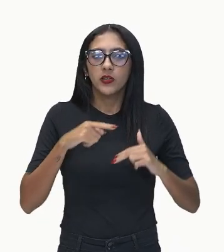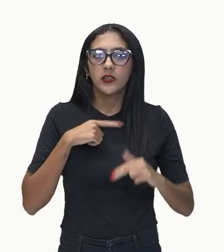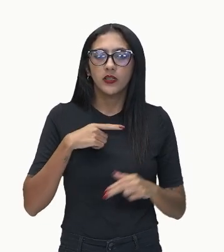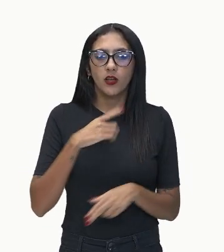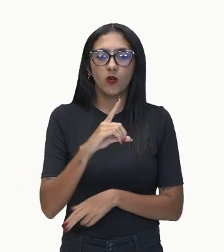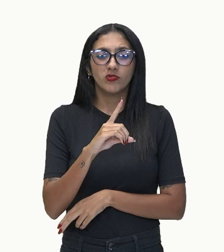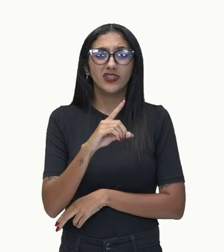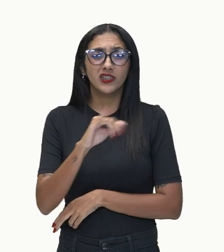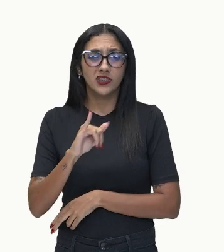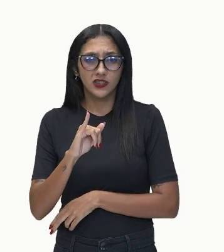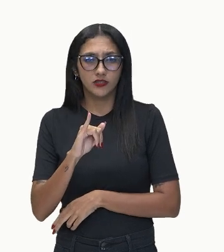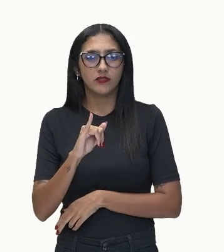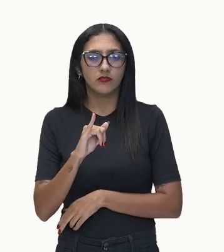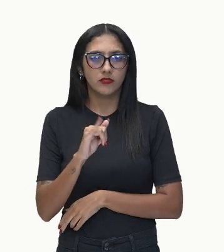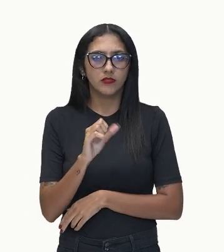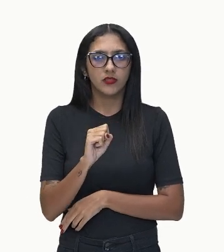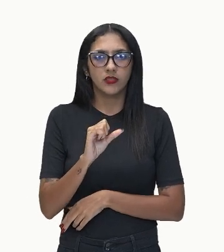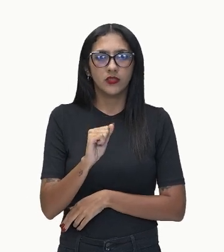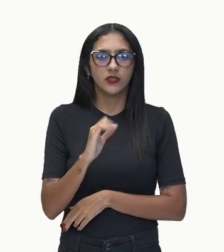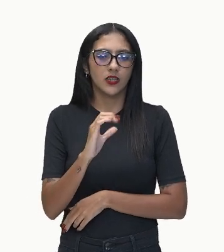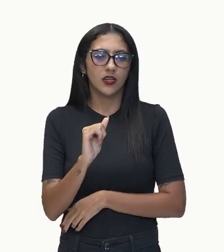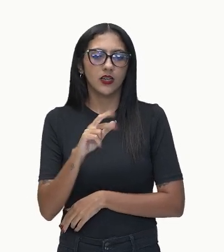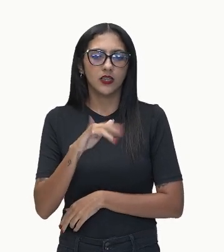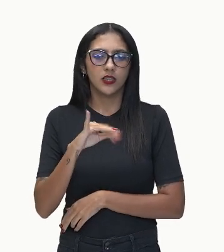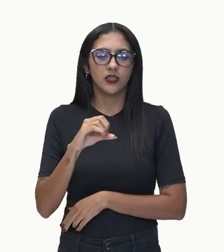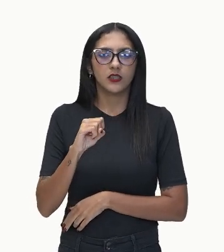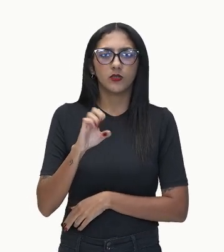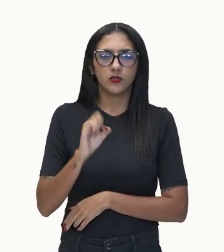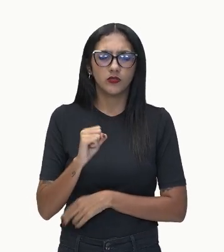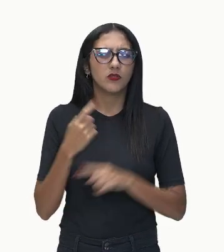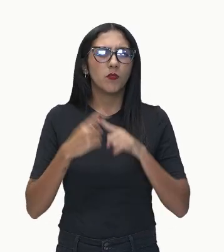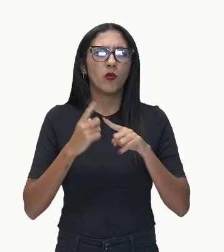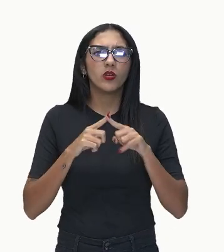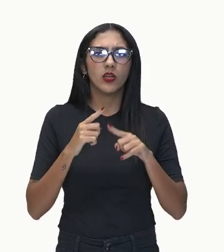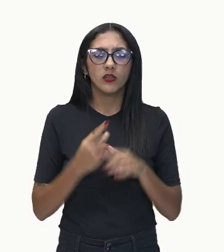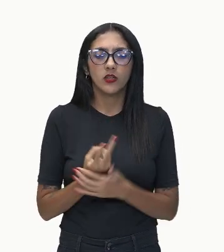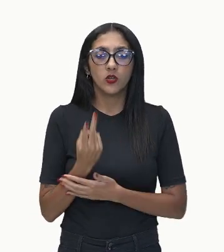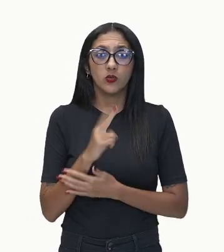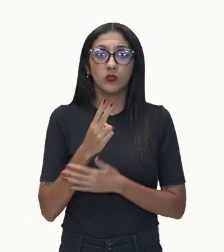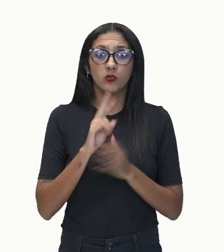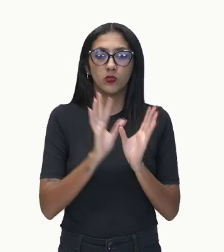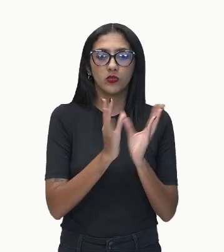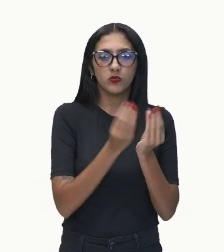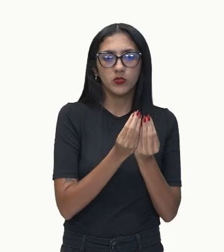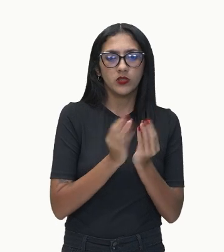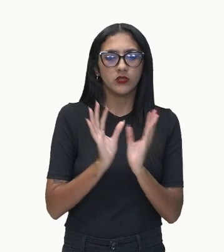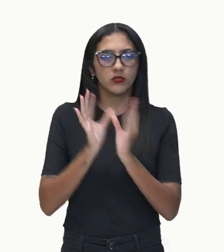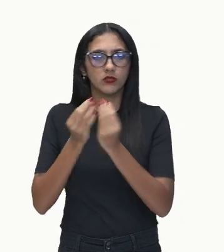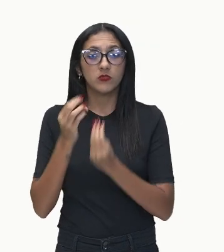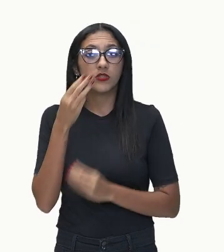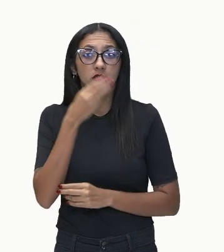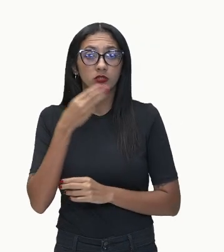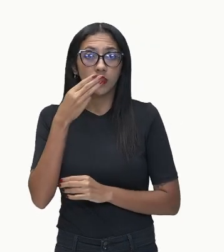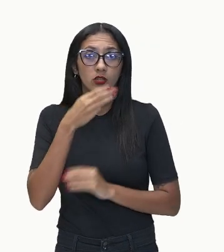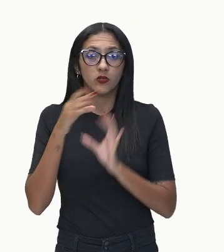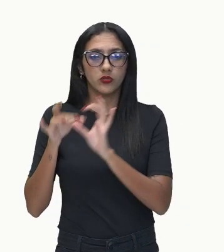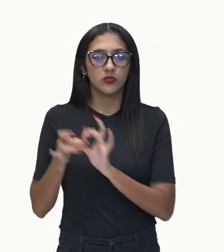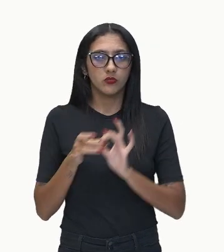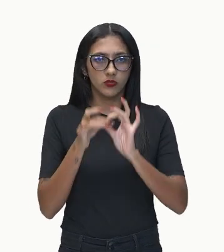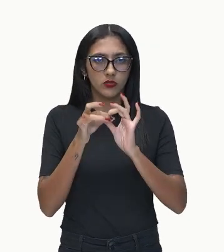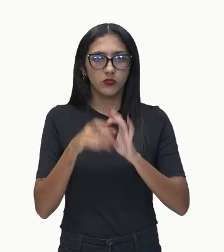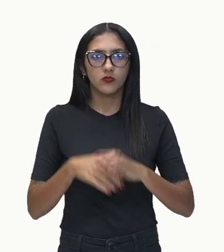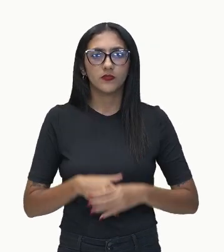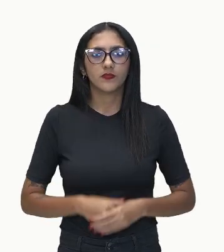ele é formado por 2 monossacarídeos. Então, essa daqui é a sacarose,